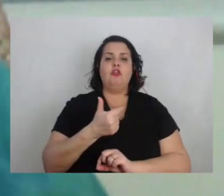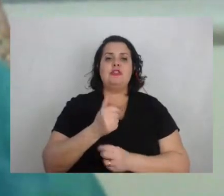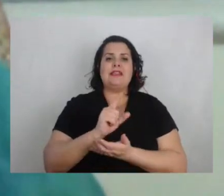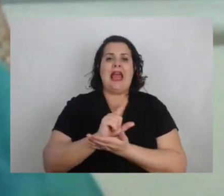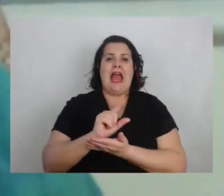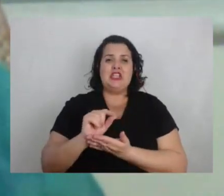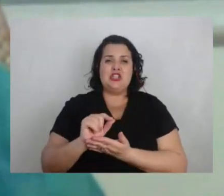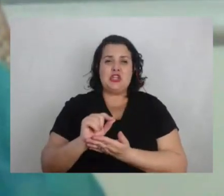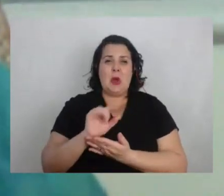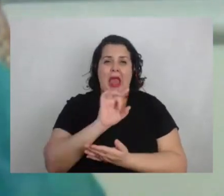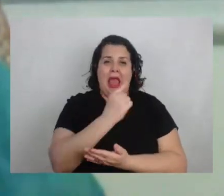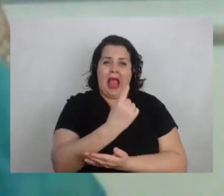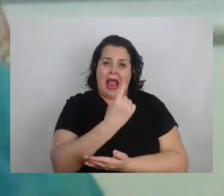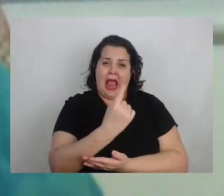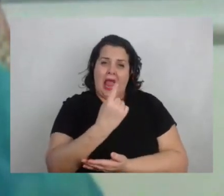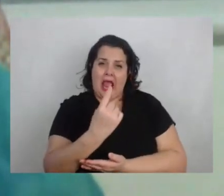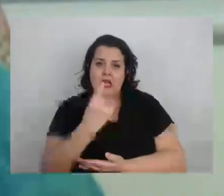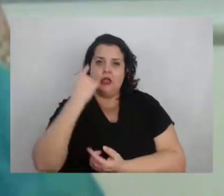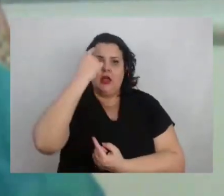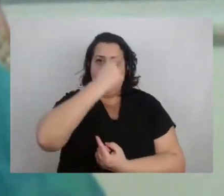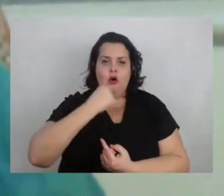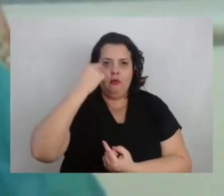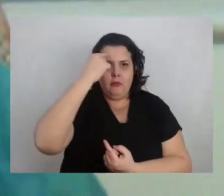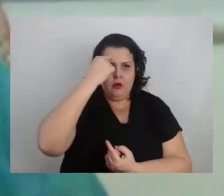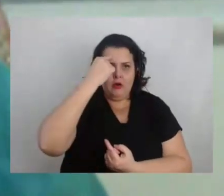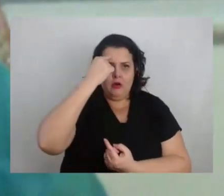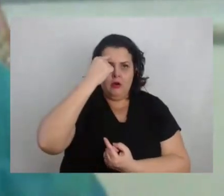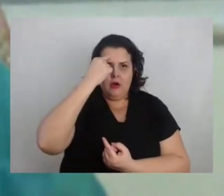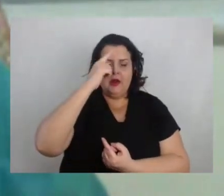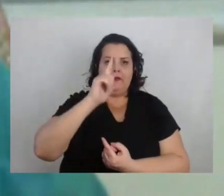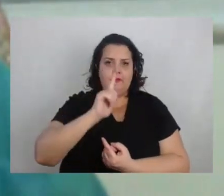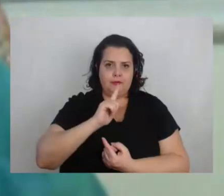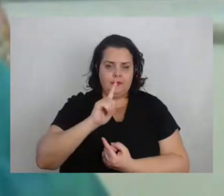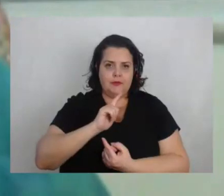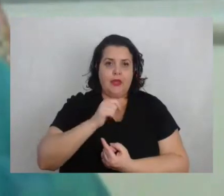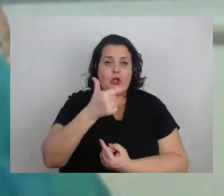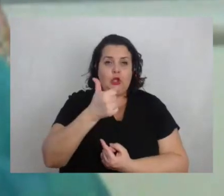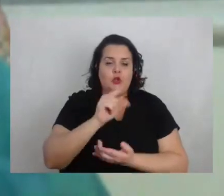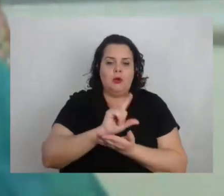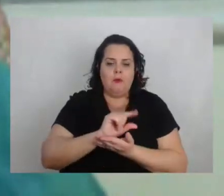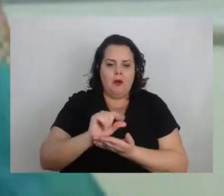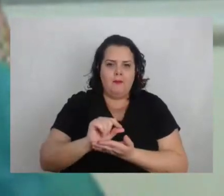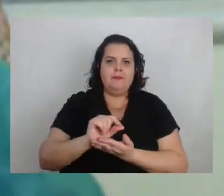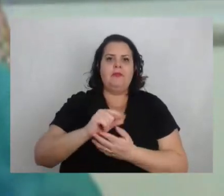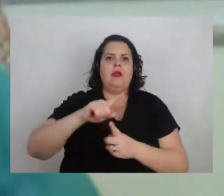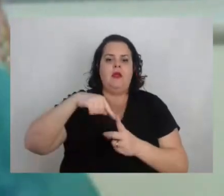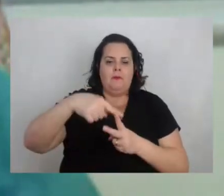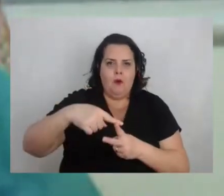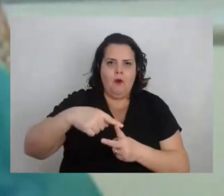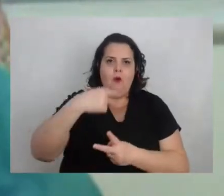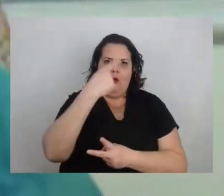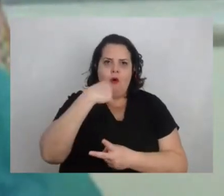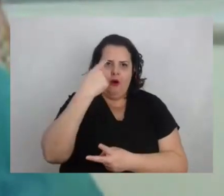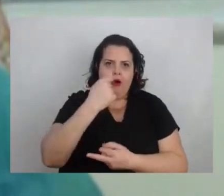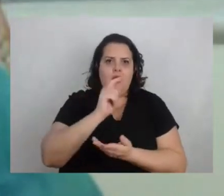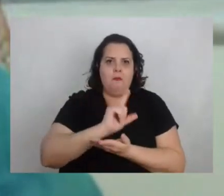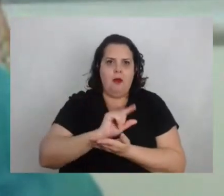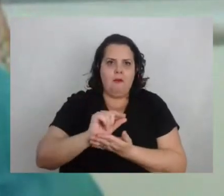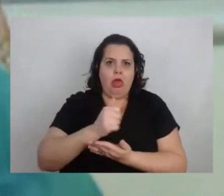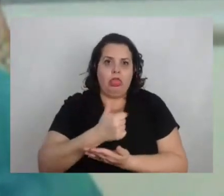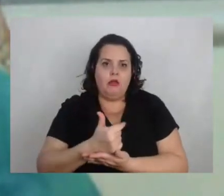hora, sem considerar os pré-prints, os estudos preliminares. Mais de 15 mil trabalhos novos